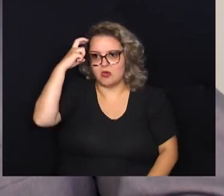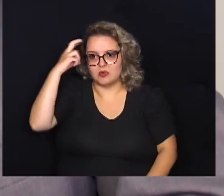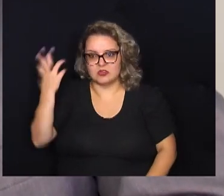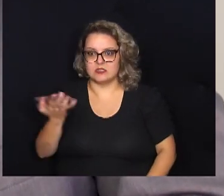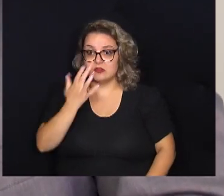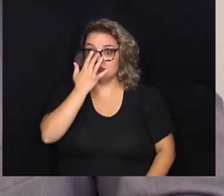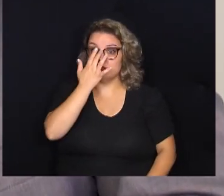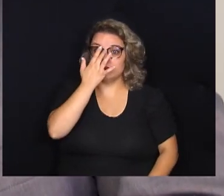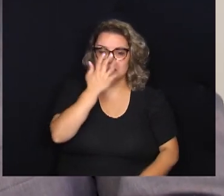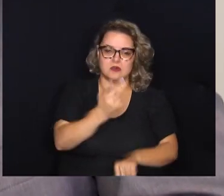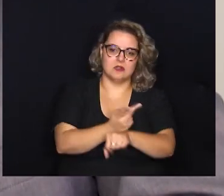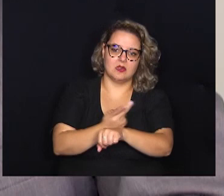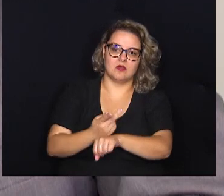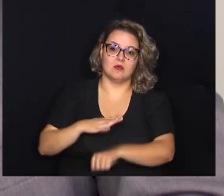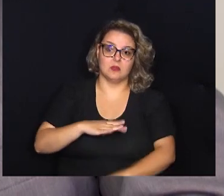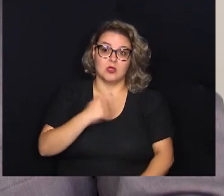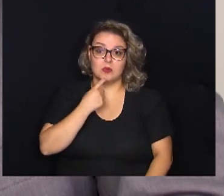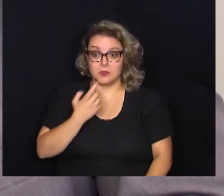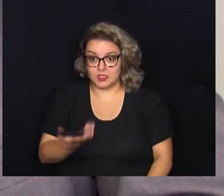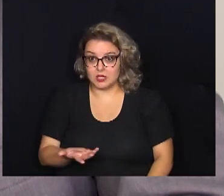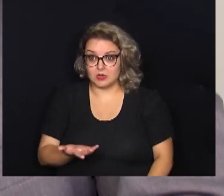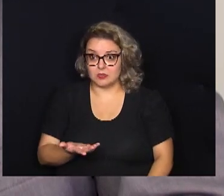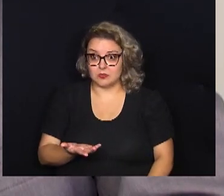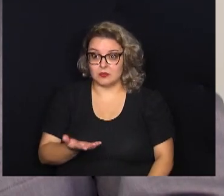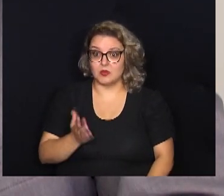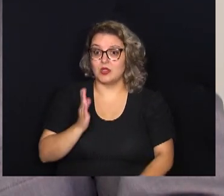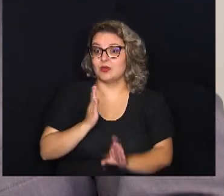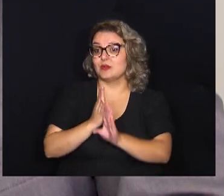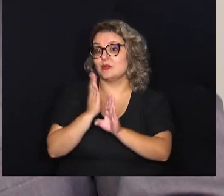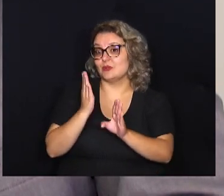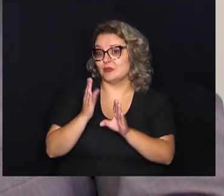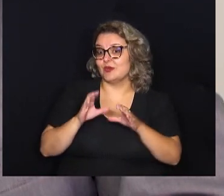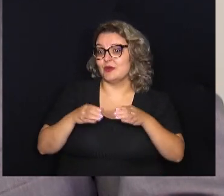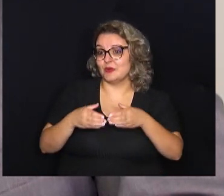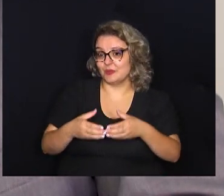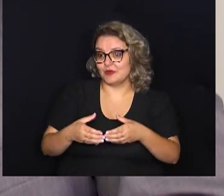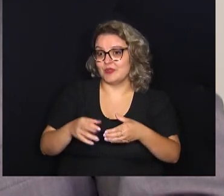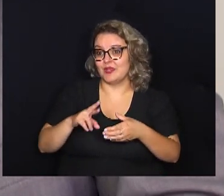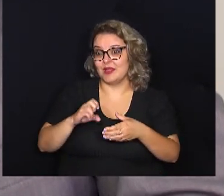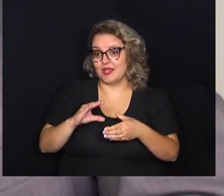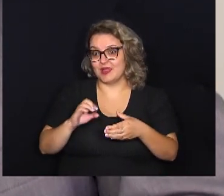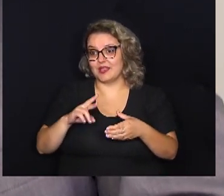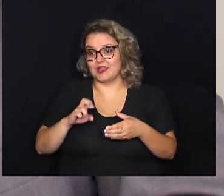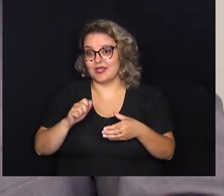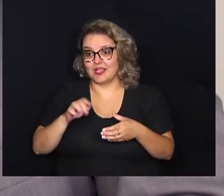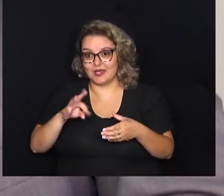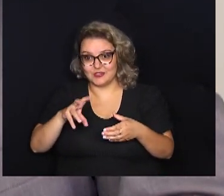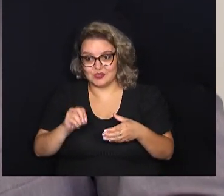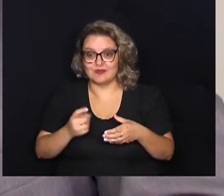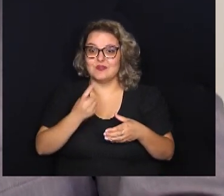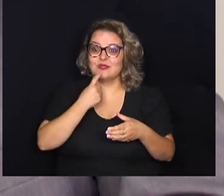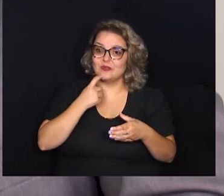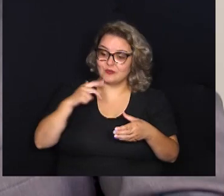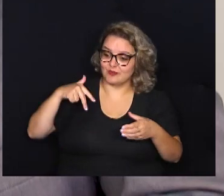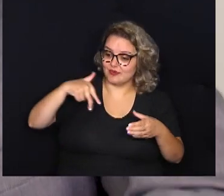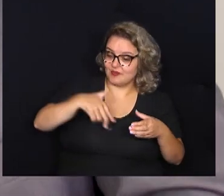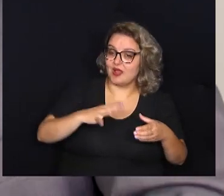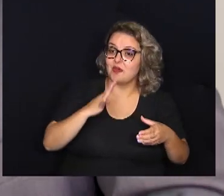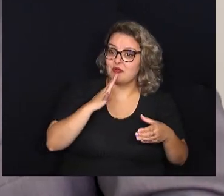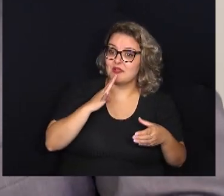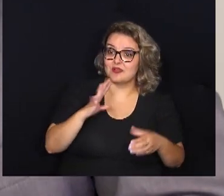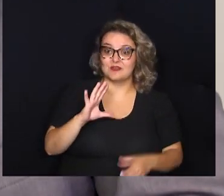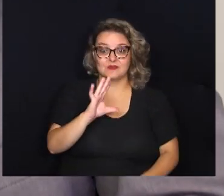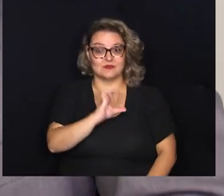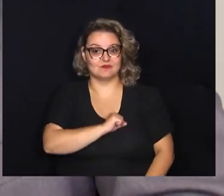fui procurar em Campinas e descobri o Clube Cultural Recreativo Campinas. Fui até o clube, gostei e,